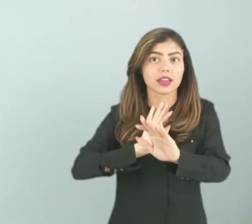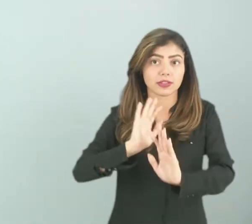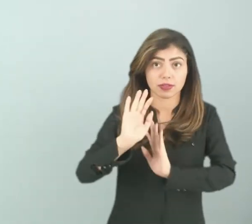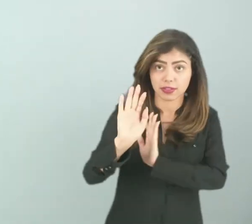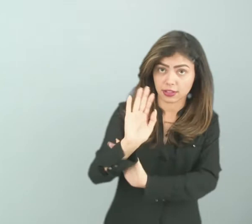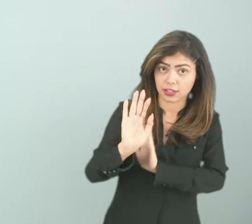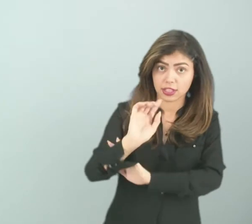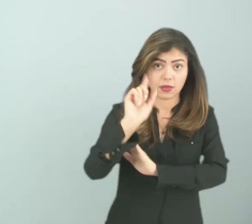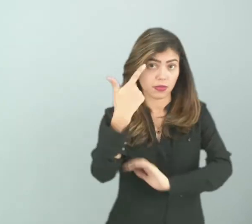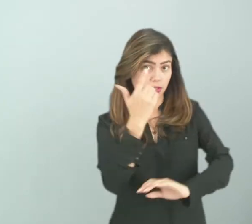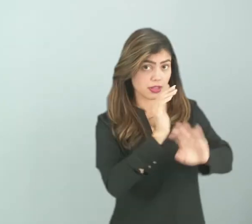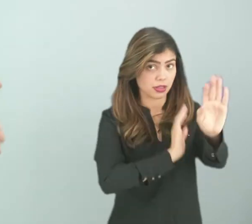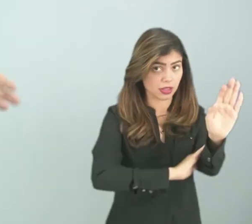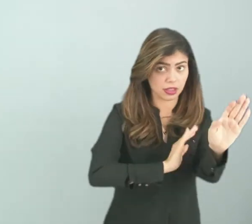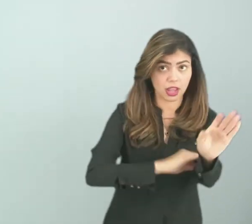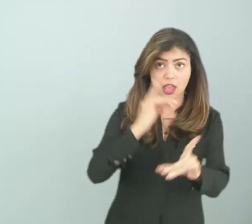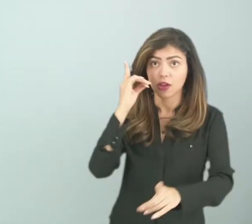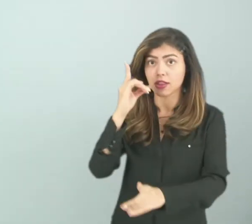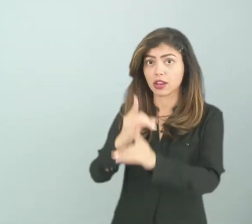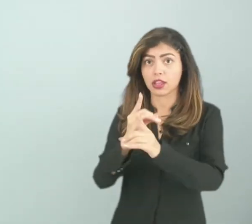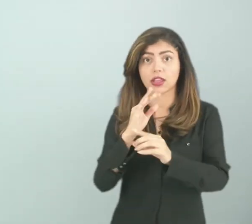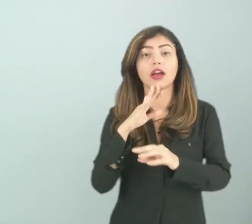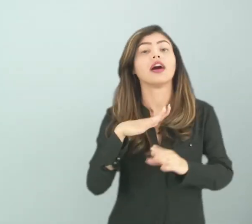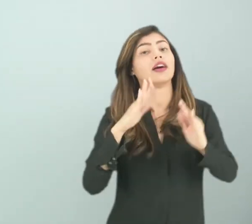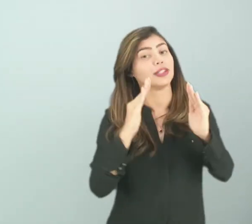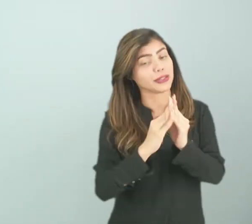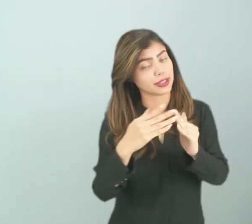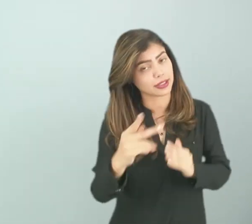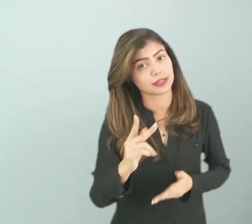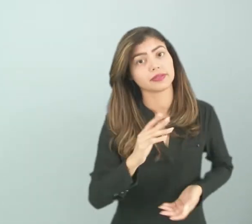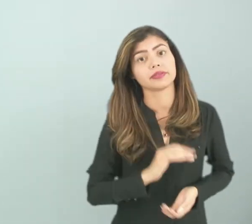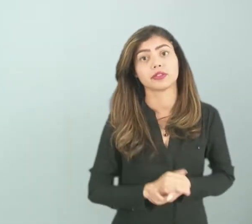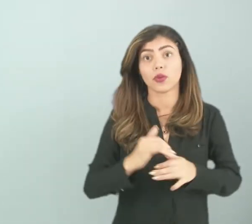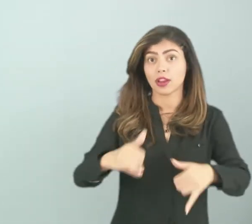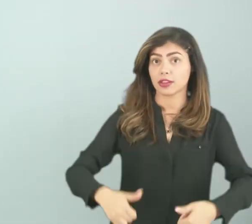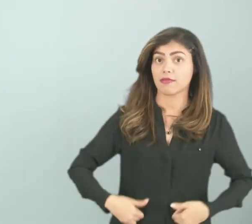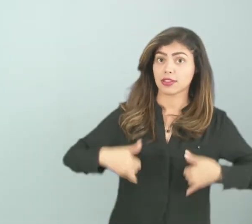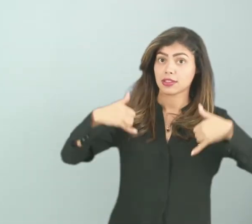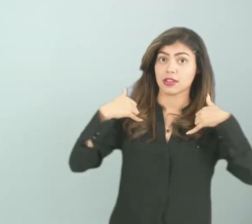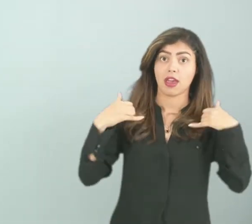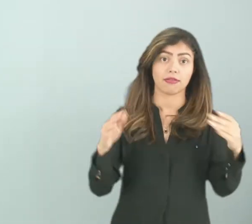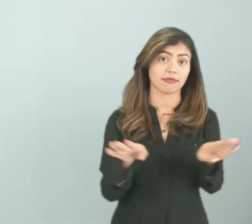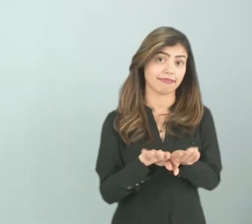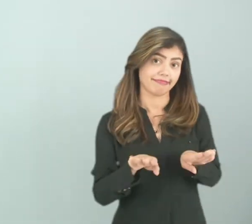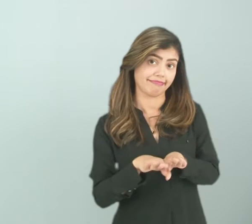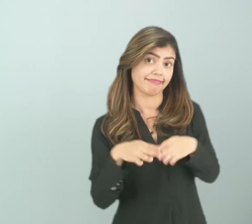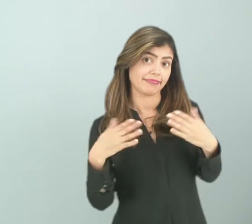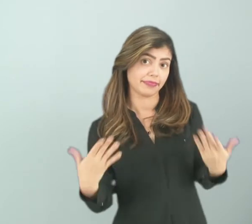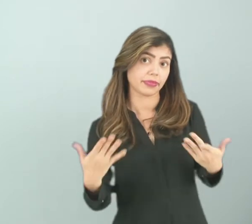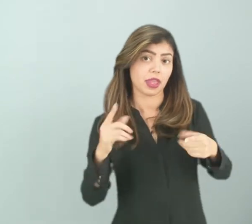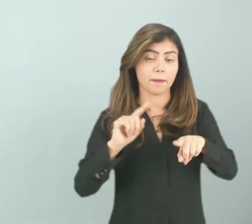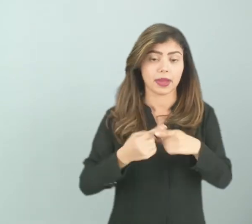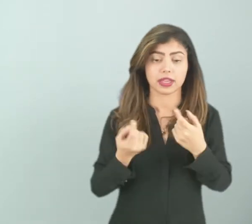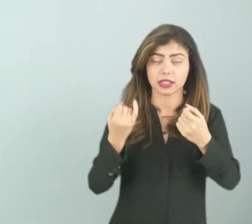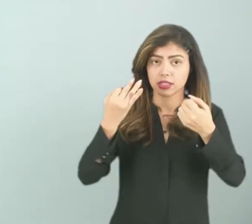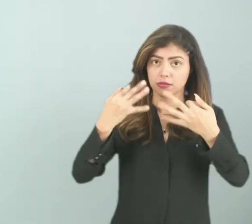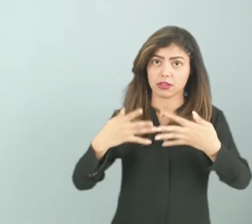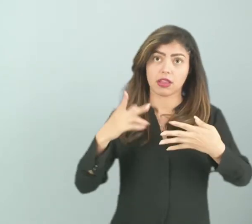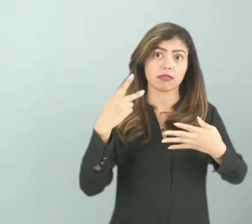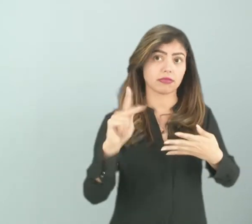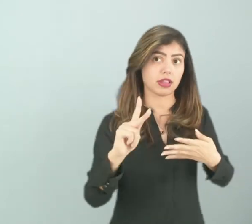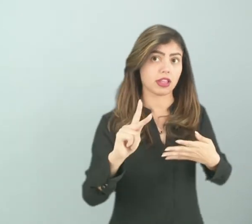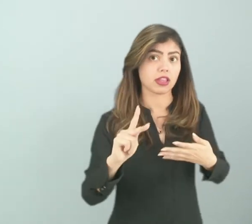direita e logo à esquerda e encontraria o local do aniversário, Porém, a forma que